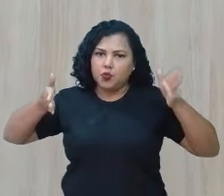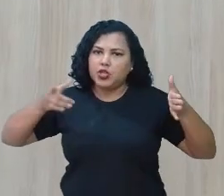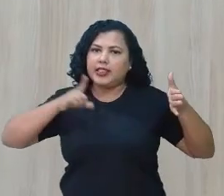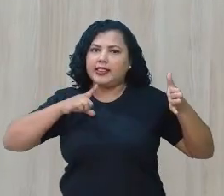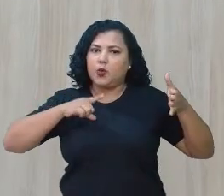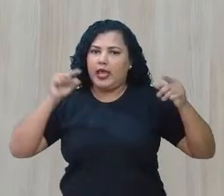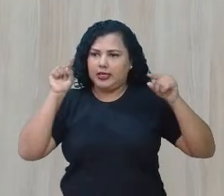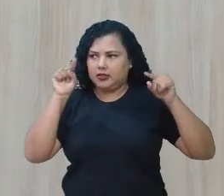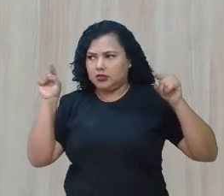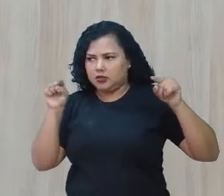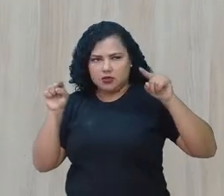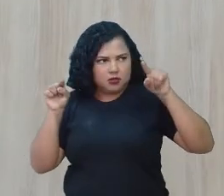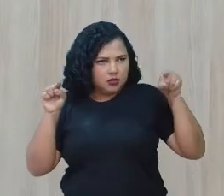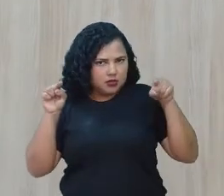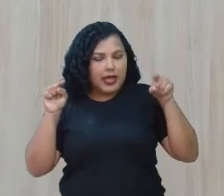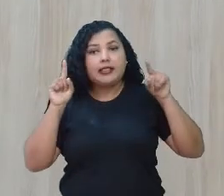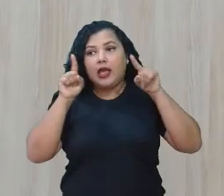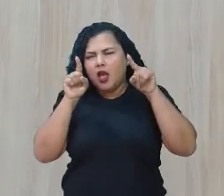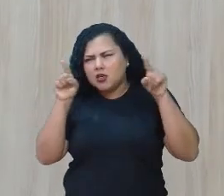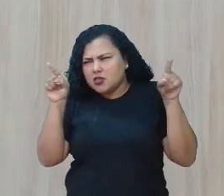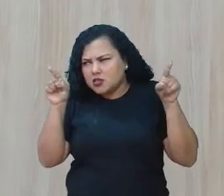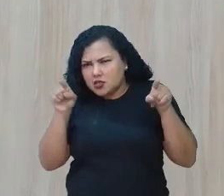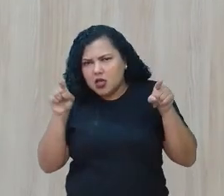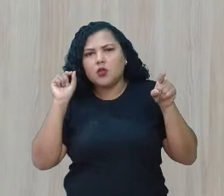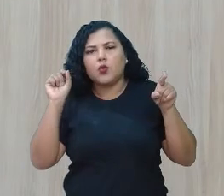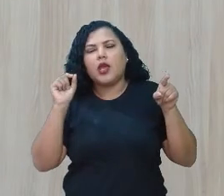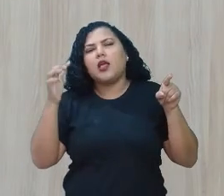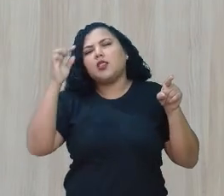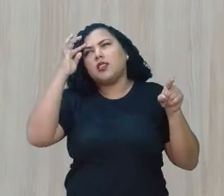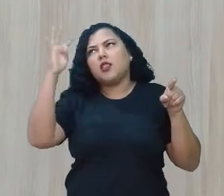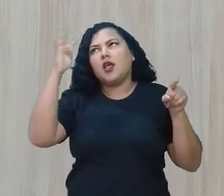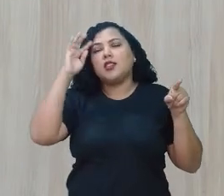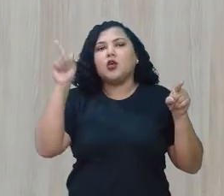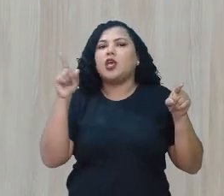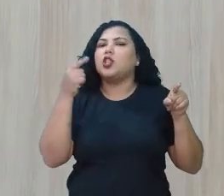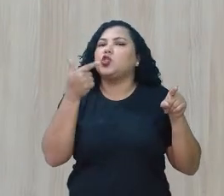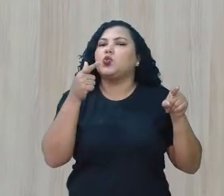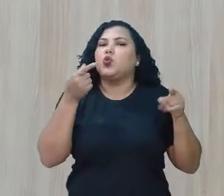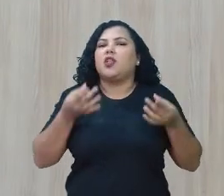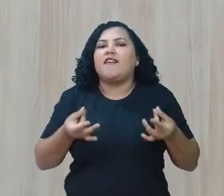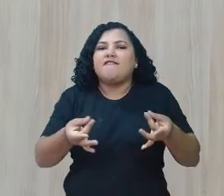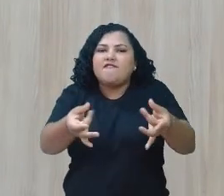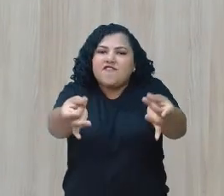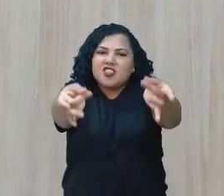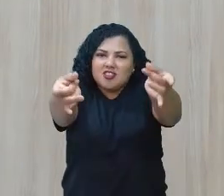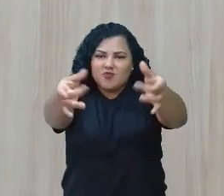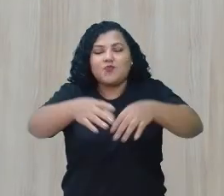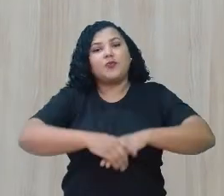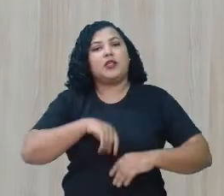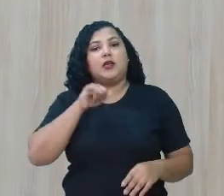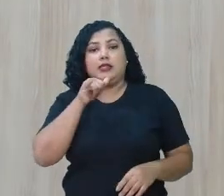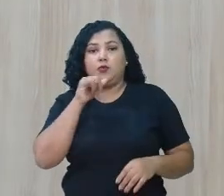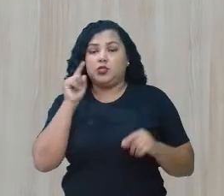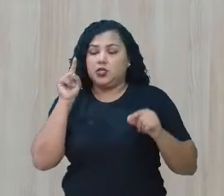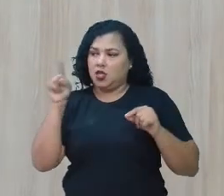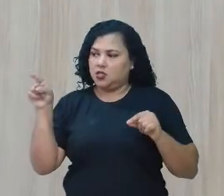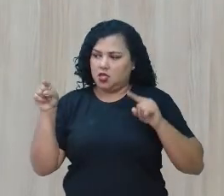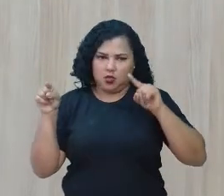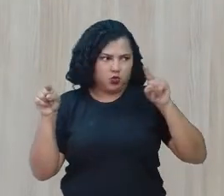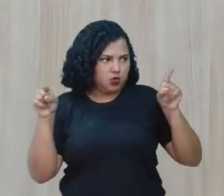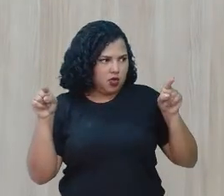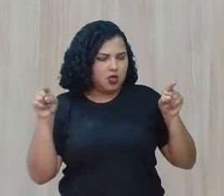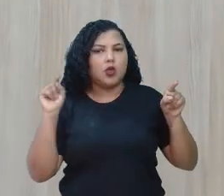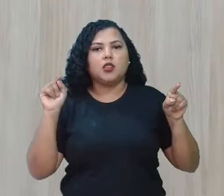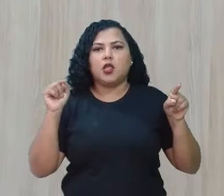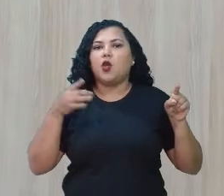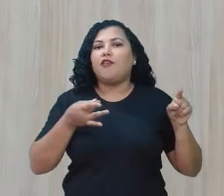ter aí setas. Essas setas nos dá a ideia do infinito, tá bom? Então, quando tem aí seta nas duas extremidades, a